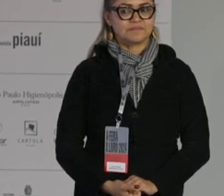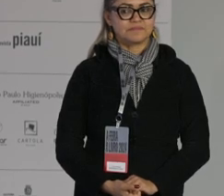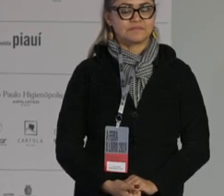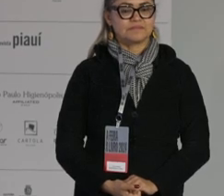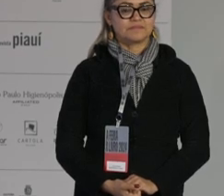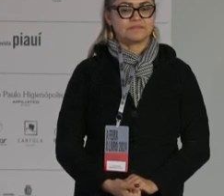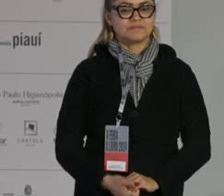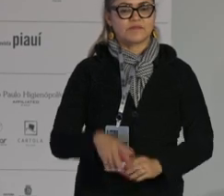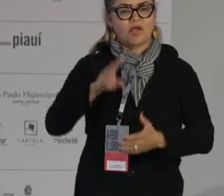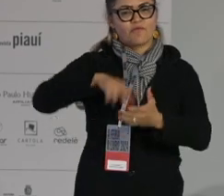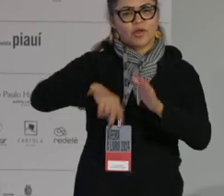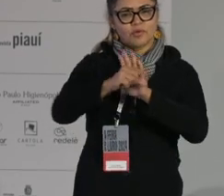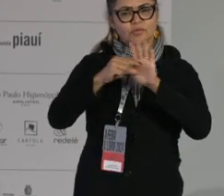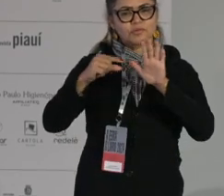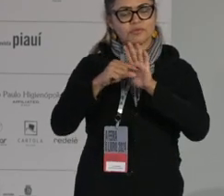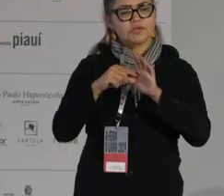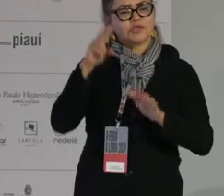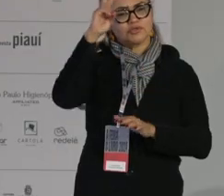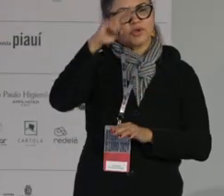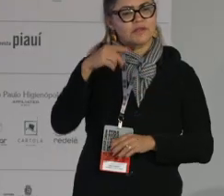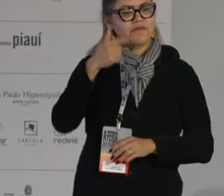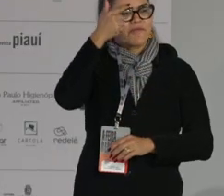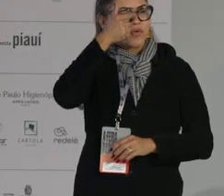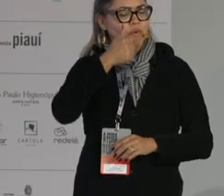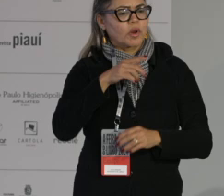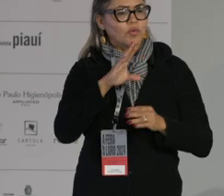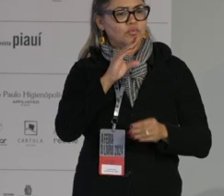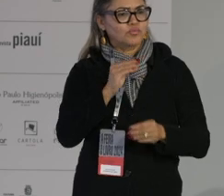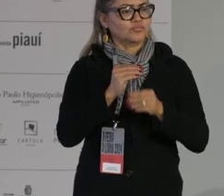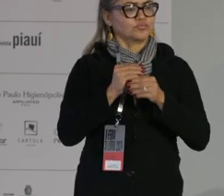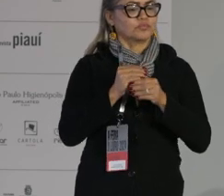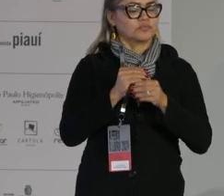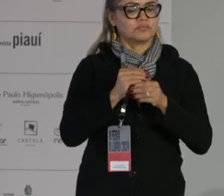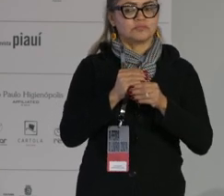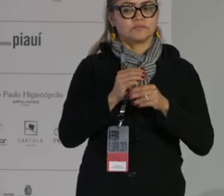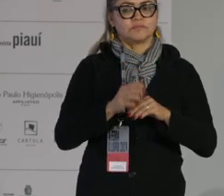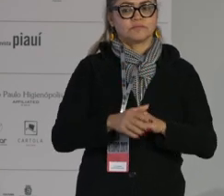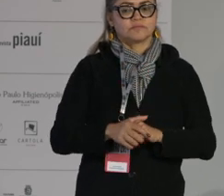Vou ler um trechinho aqui do História da Feiura, curto.